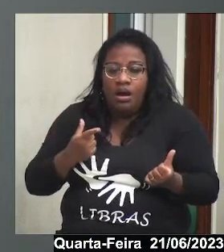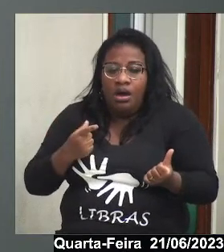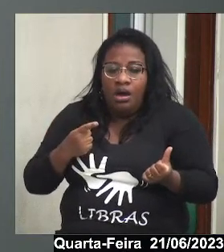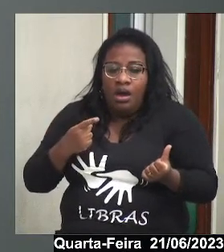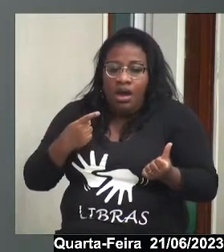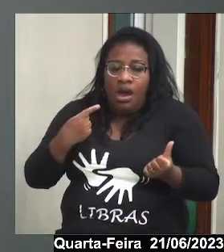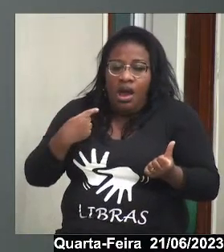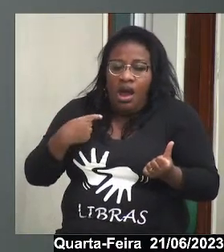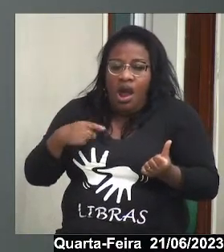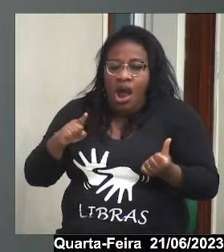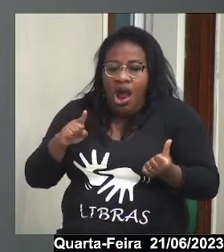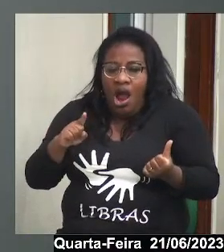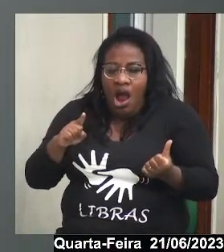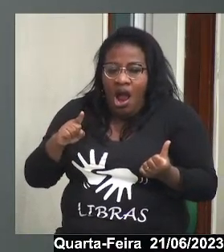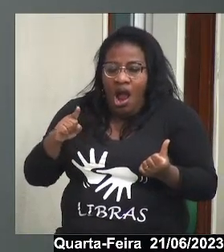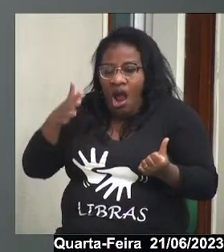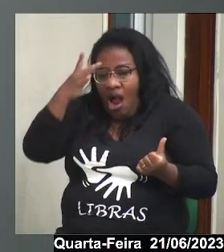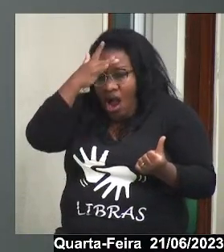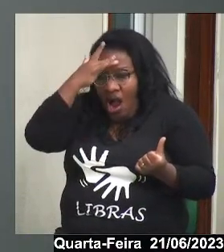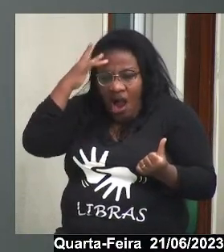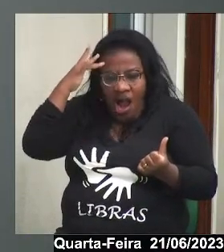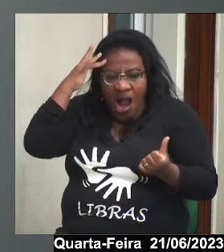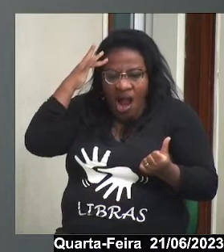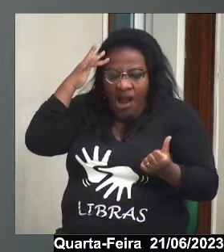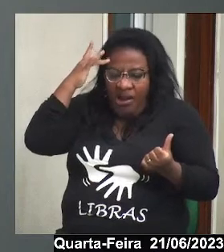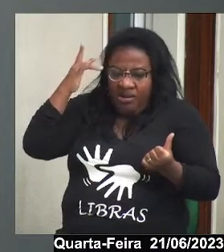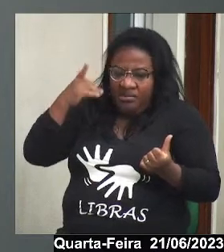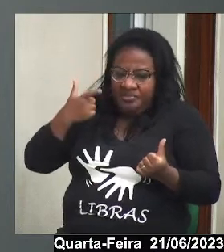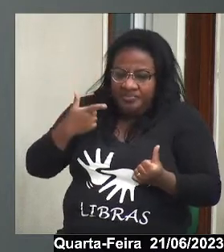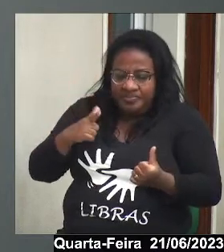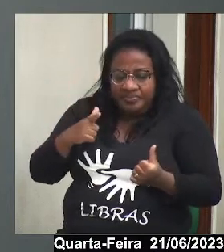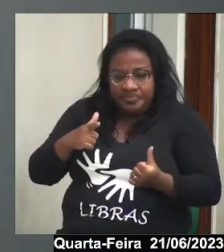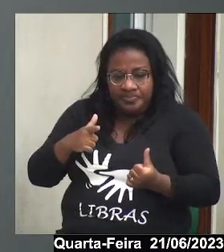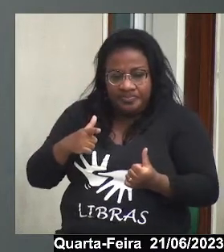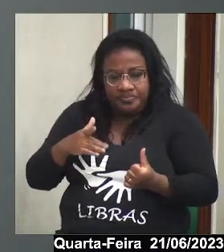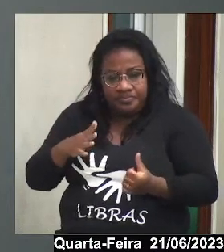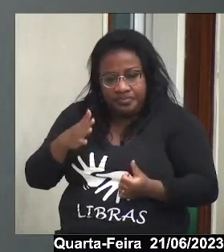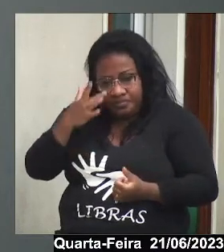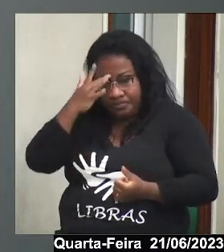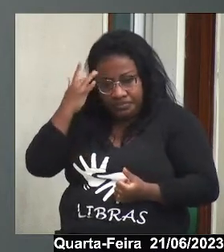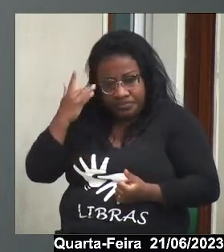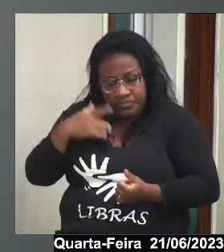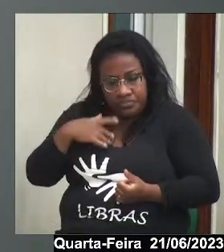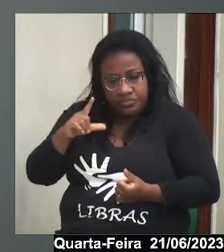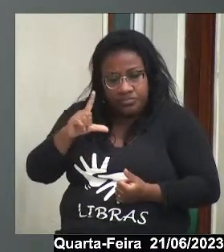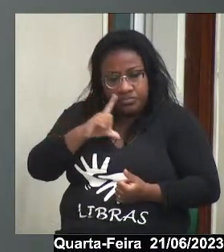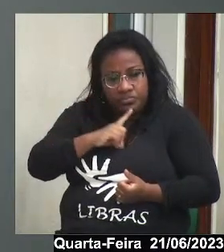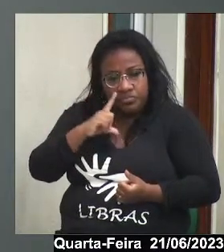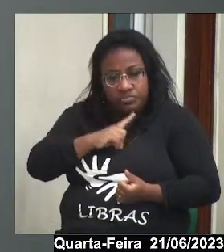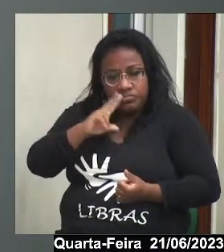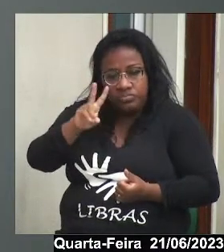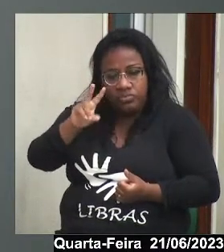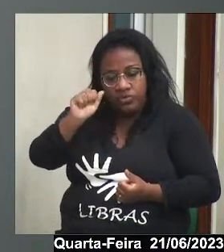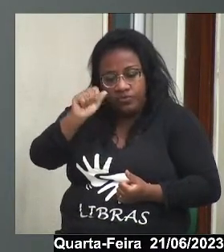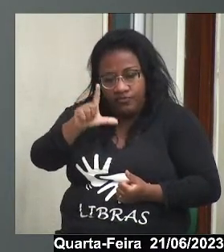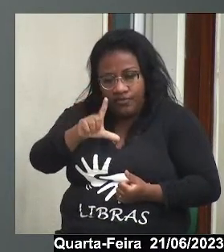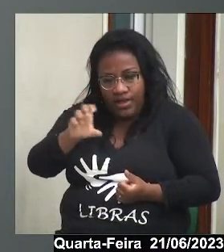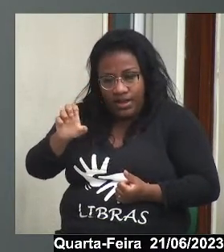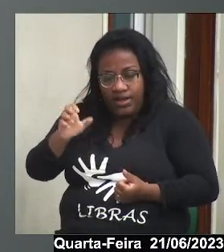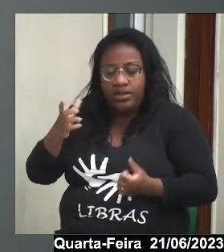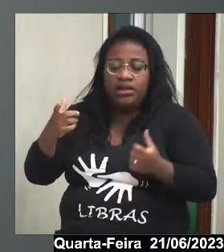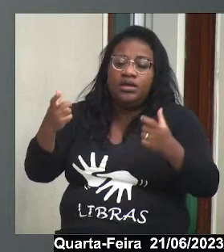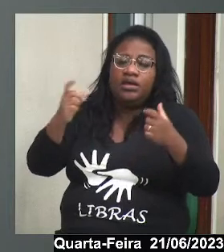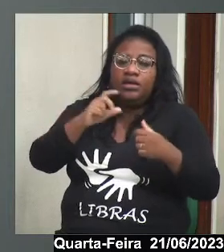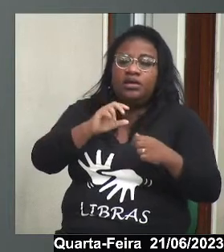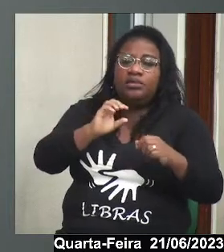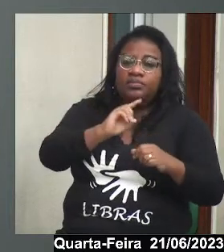para defender. E muitas vezes, essas pessoas não são nem do município. Recentemente, nós tivemos um caso lá no Vale do Sol, graças